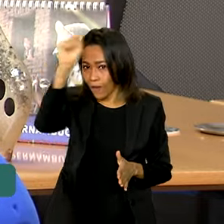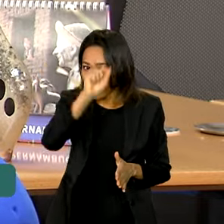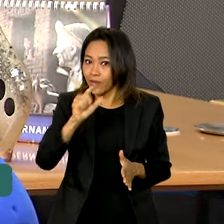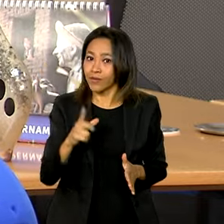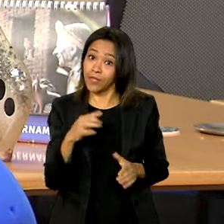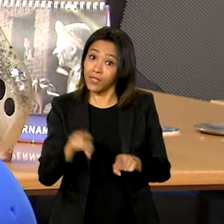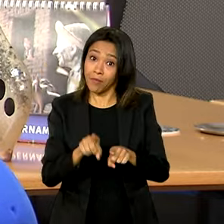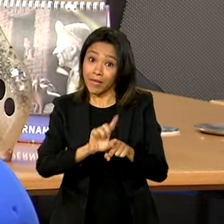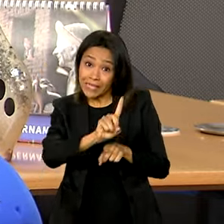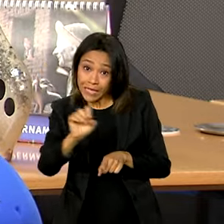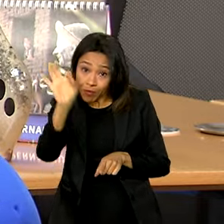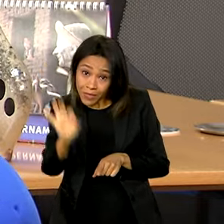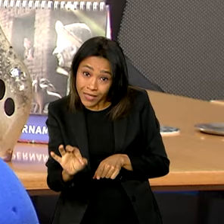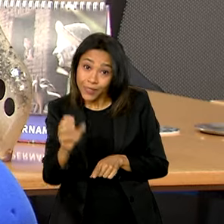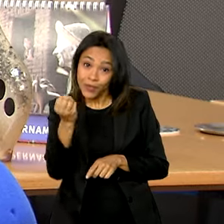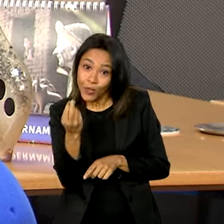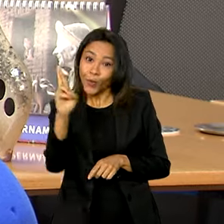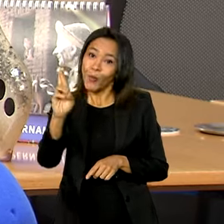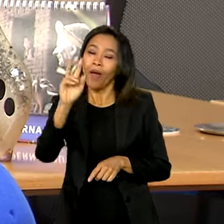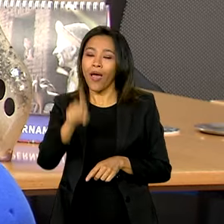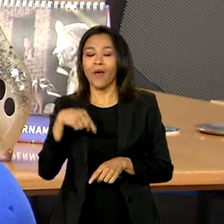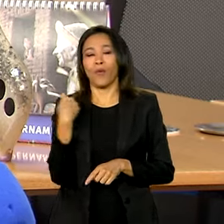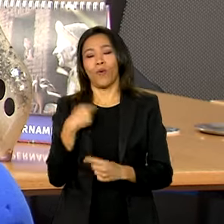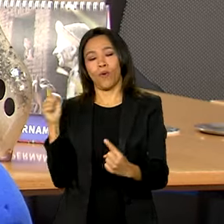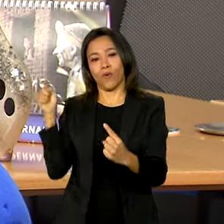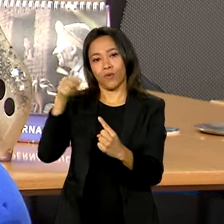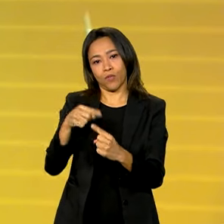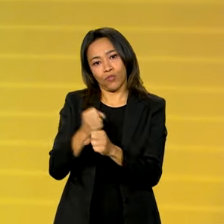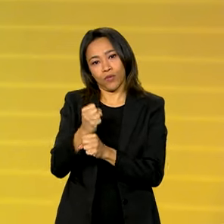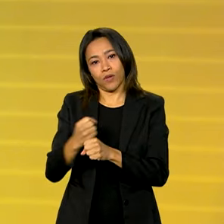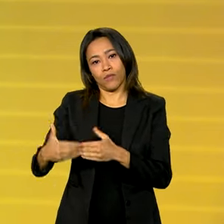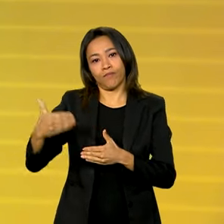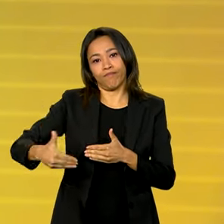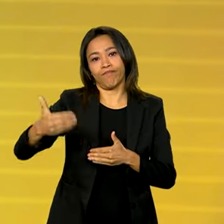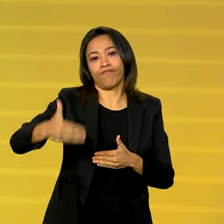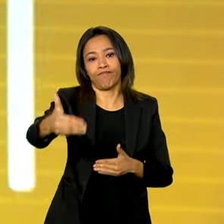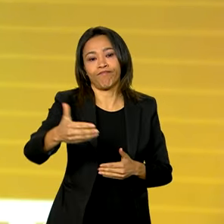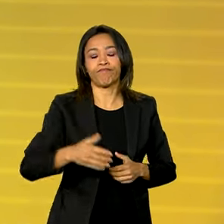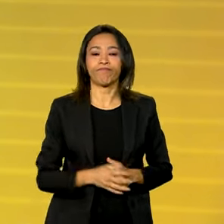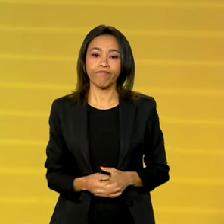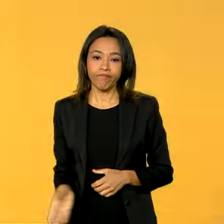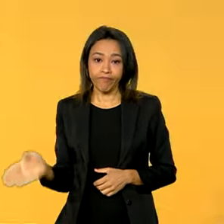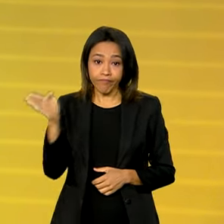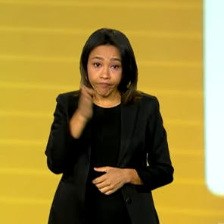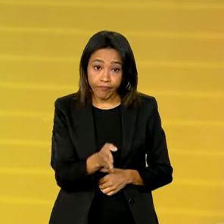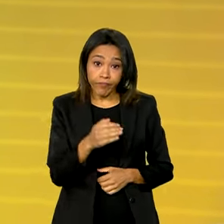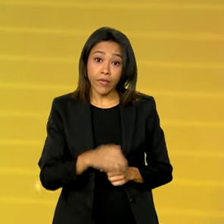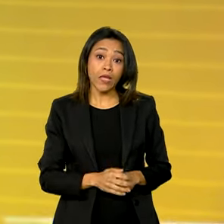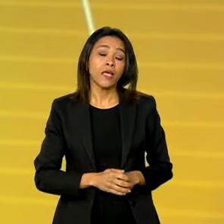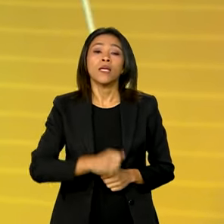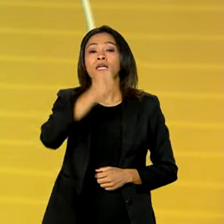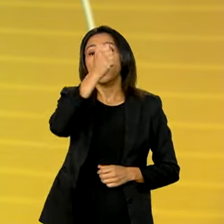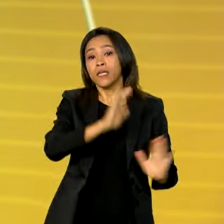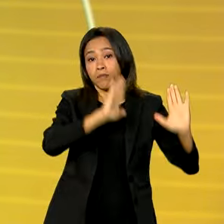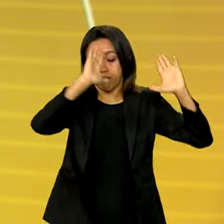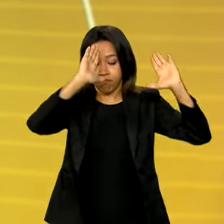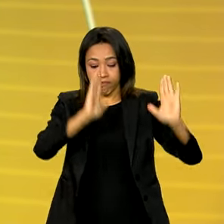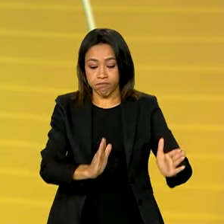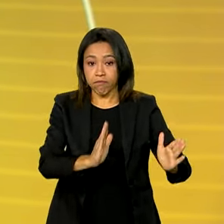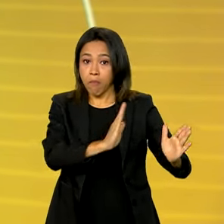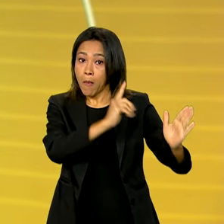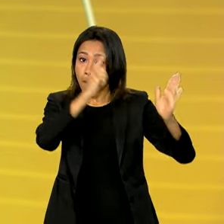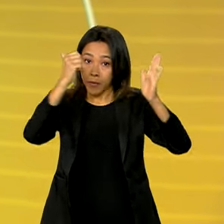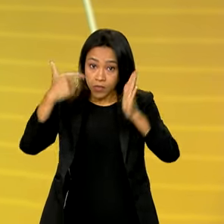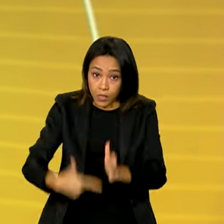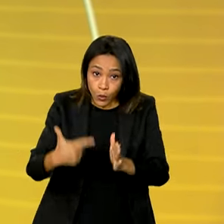doutores. É essa a nossa meta para os futuros anos. E a segunda fase do programa Escola em Tempo Integral já